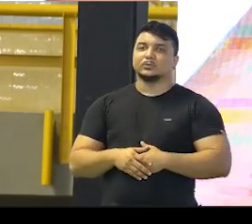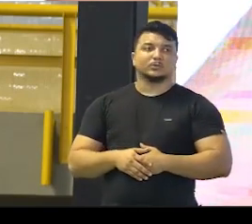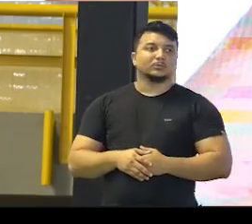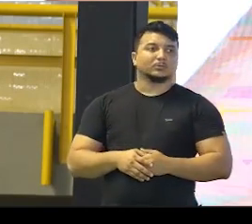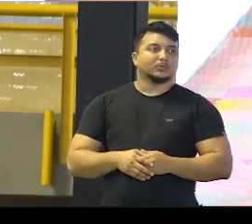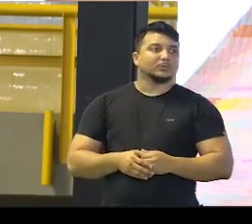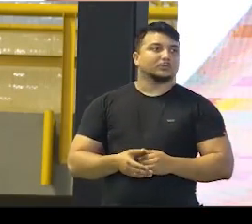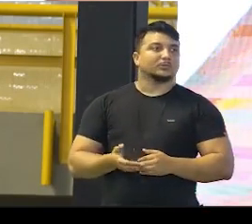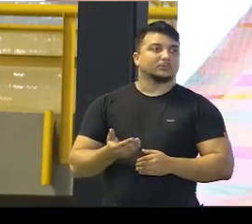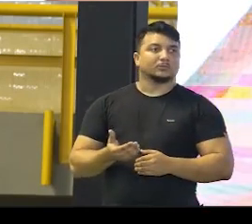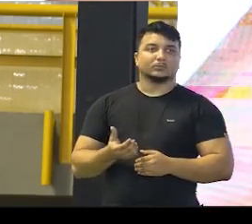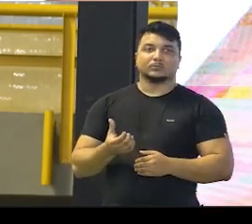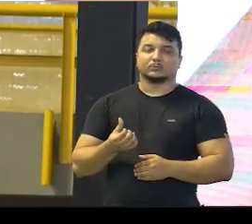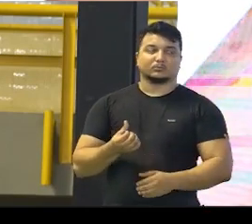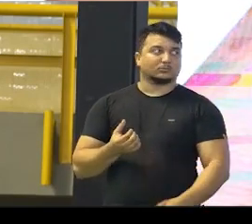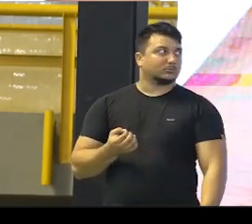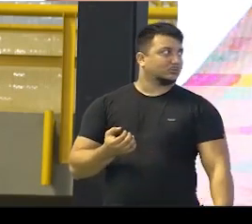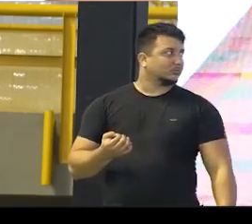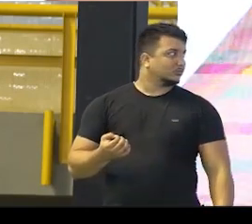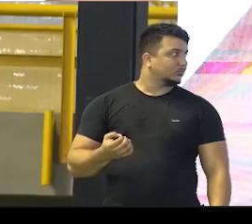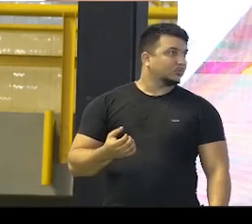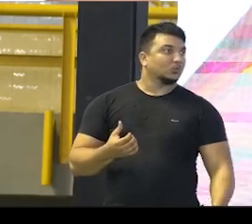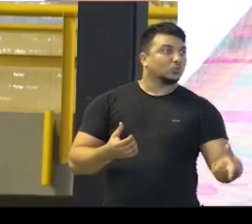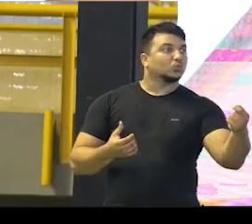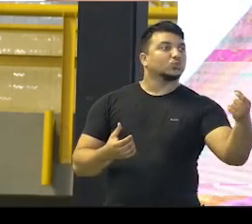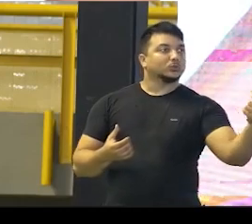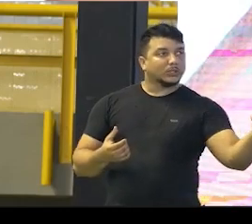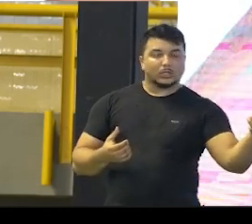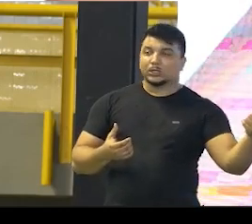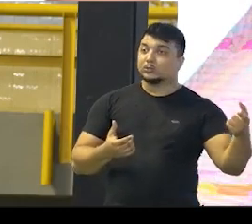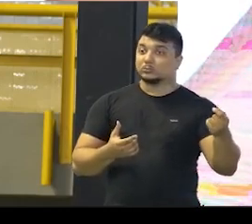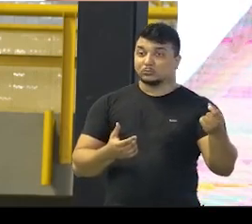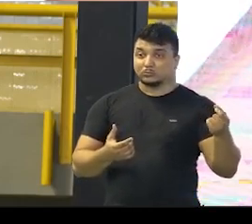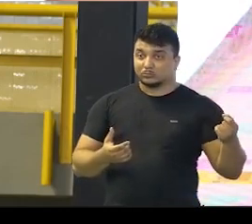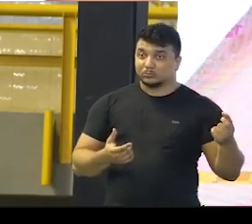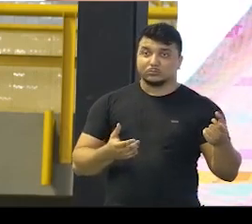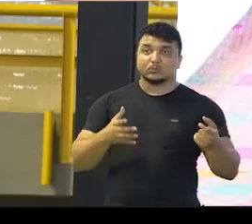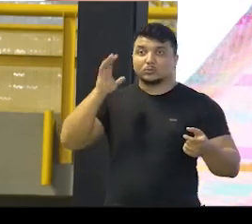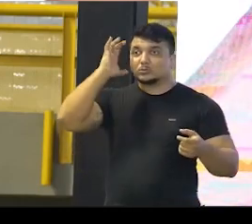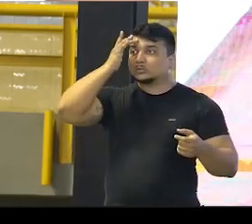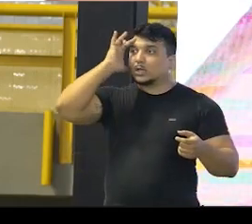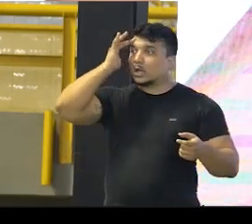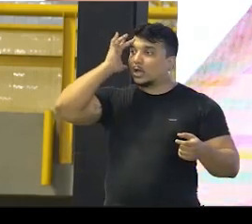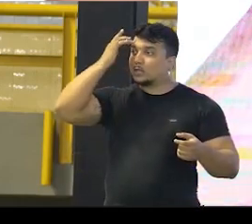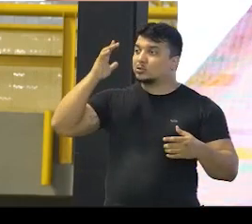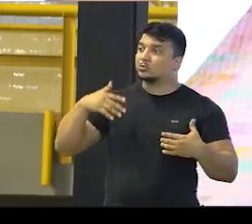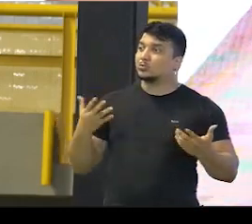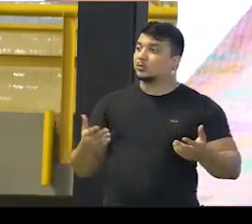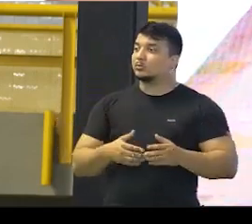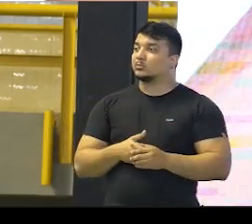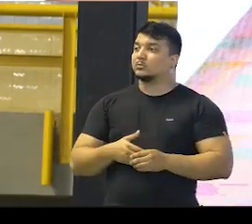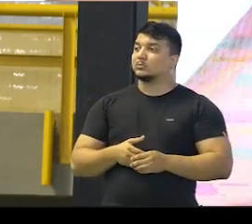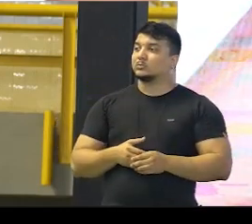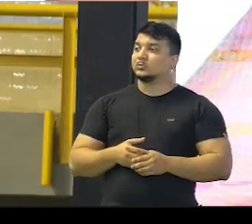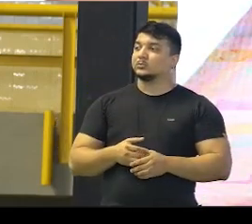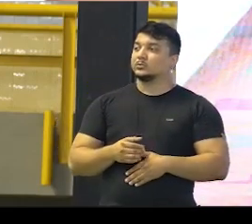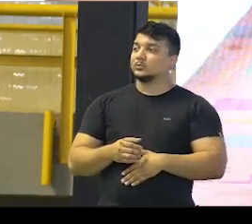4 de largura, vão caber 4 filas de 6. 4 vezes